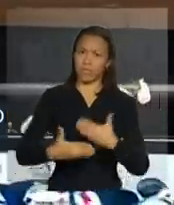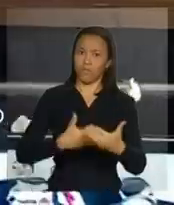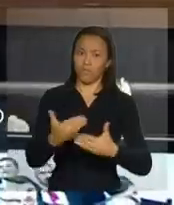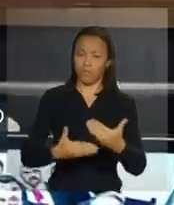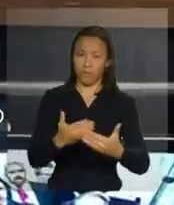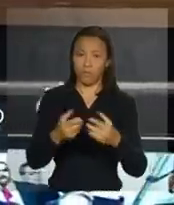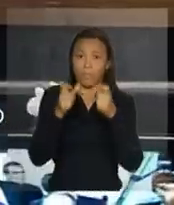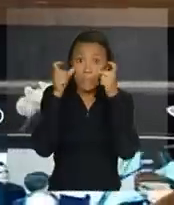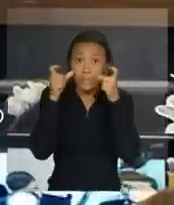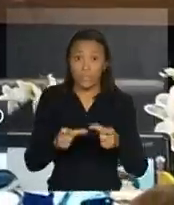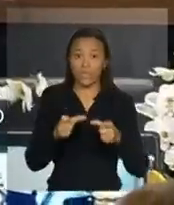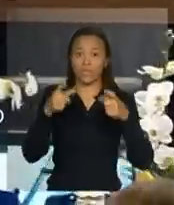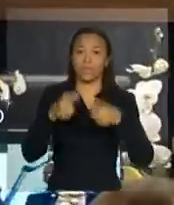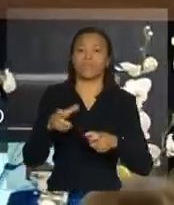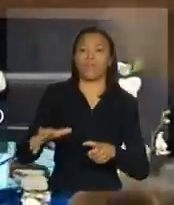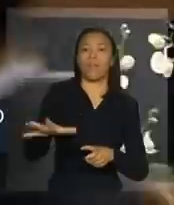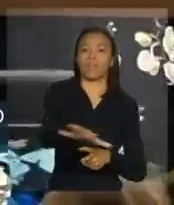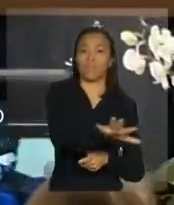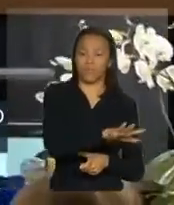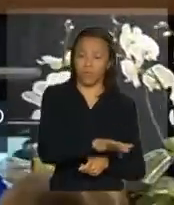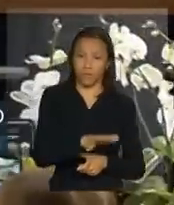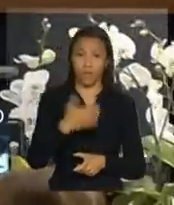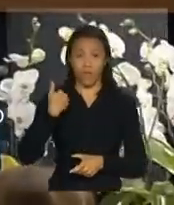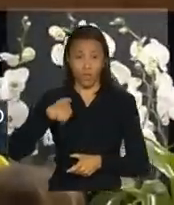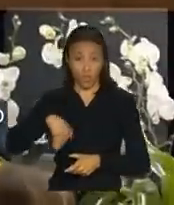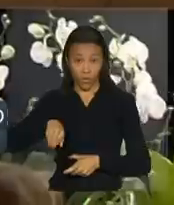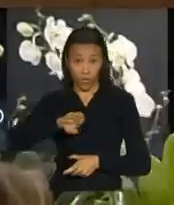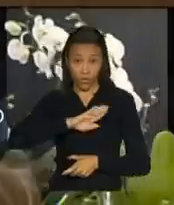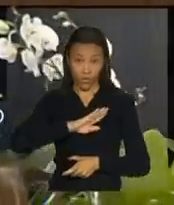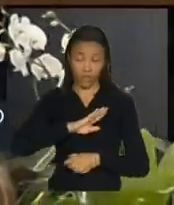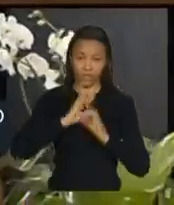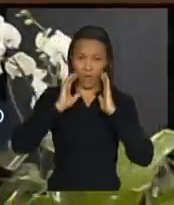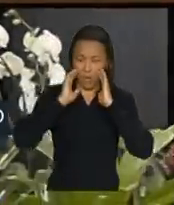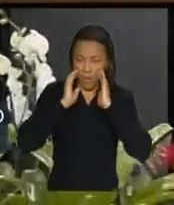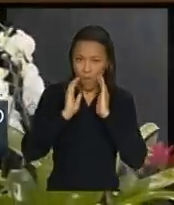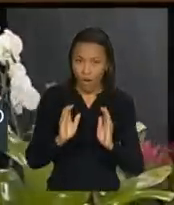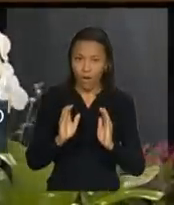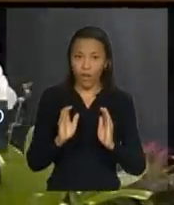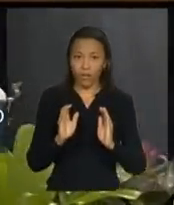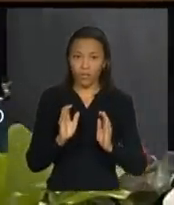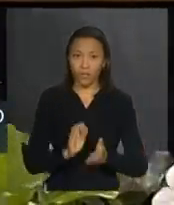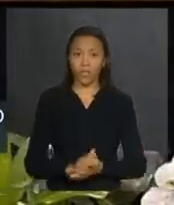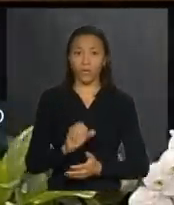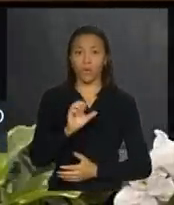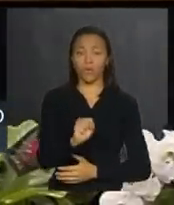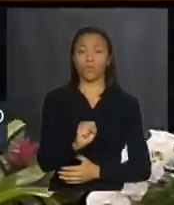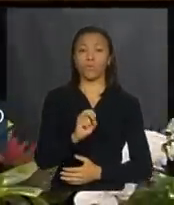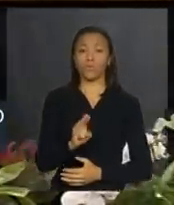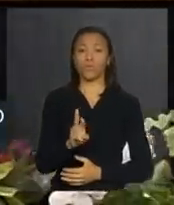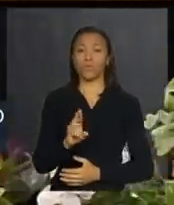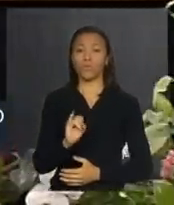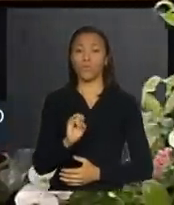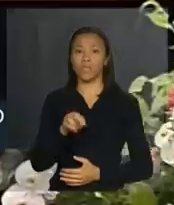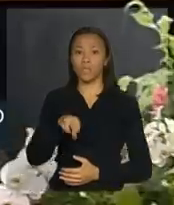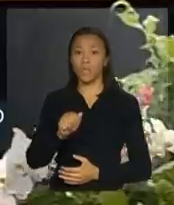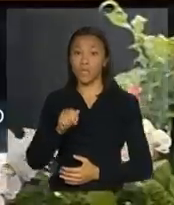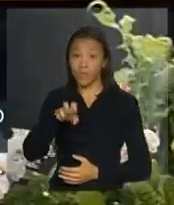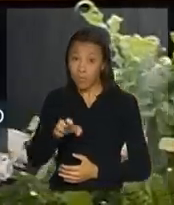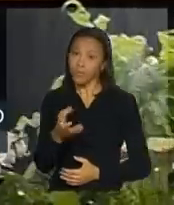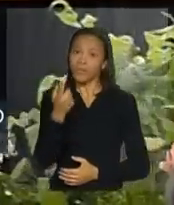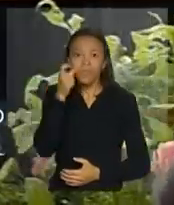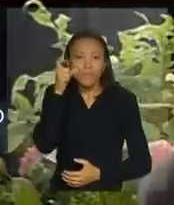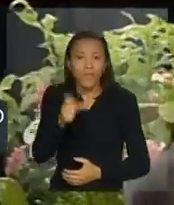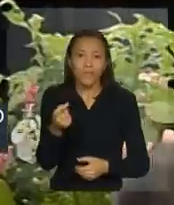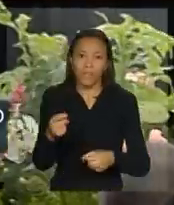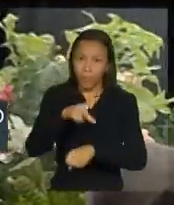regional. Muito nos honra que o Suriname tenha manifestado interesse de